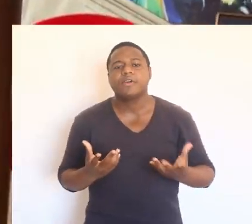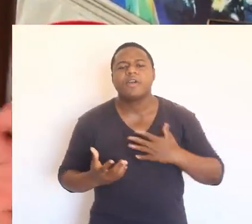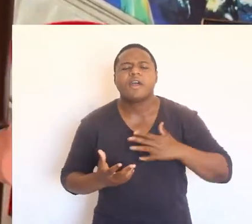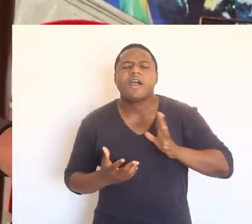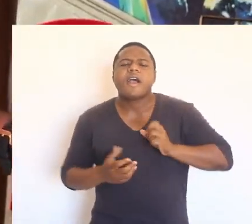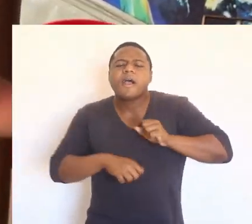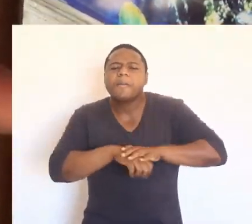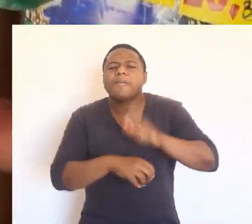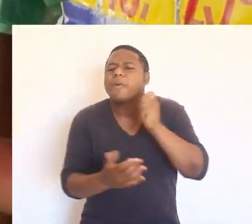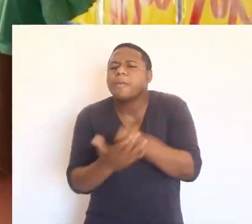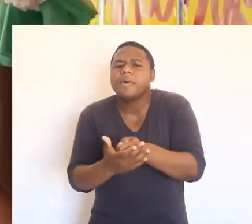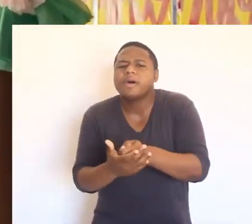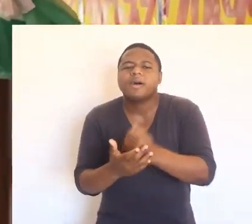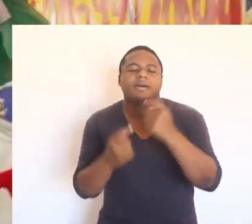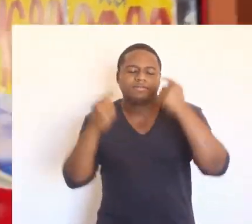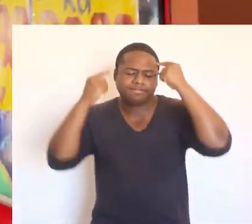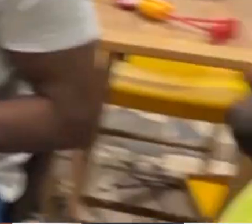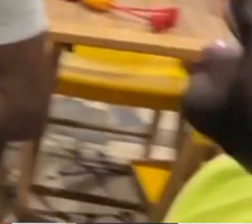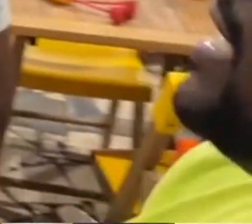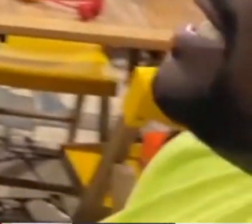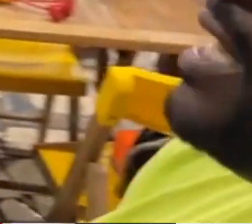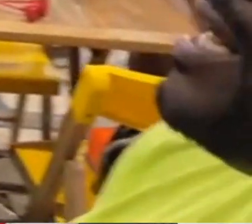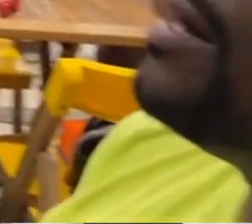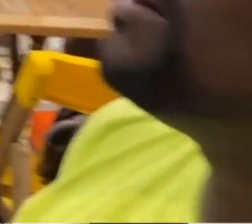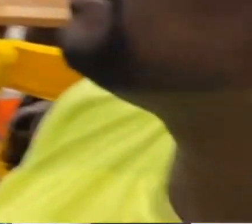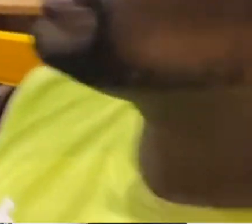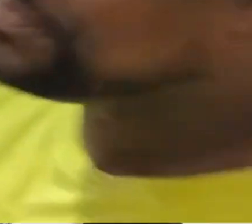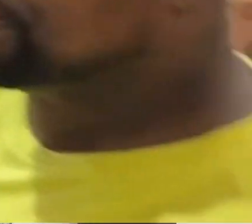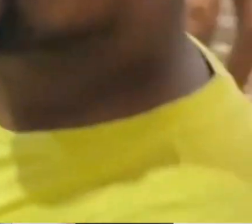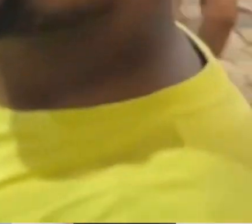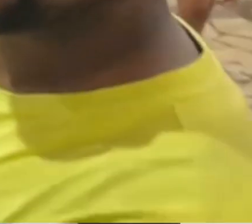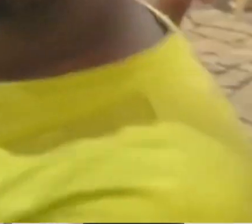E quanto vale o grande amor?